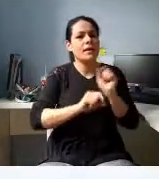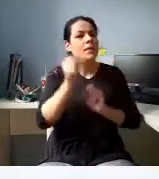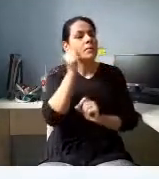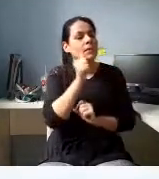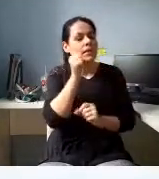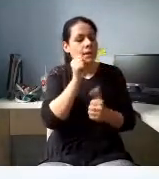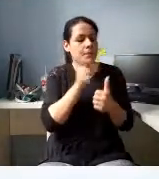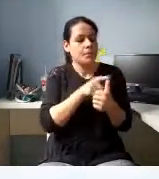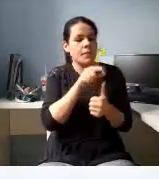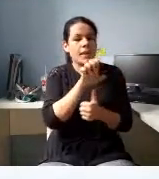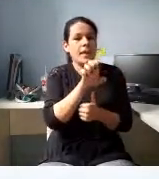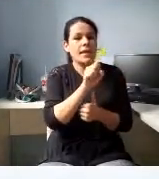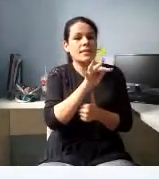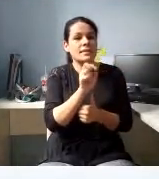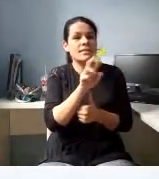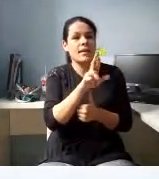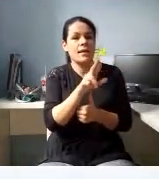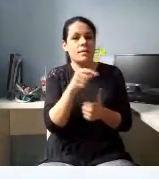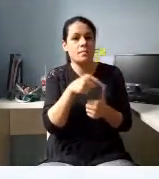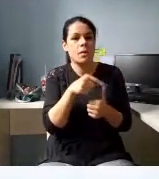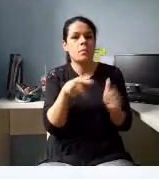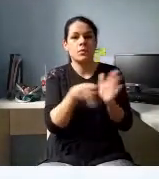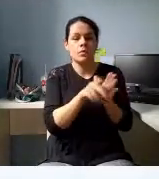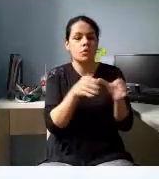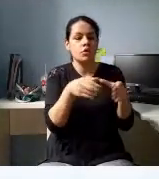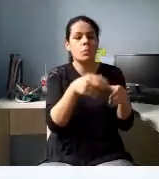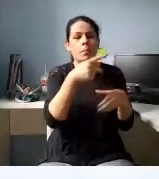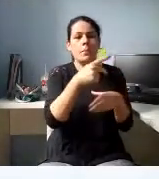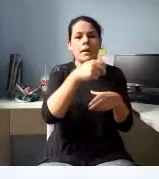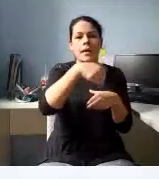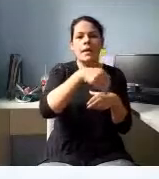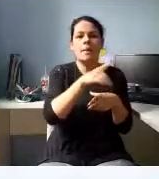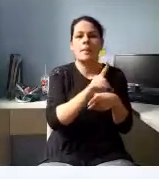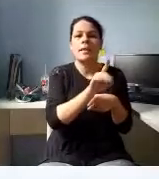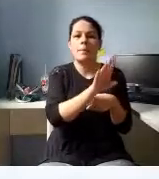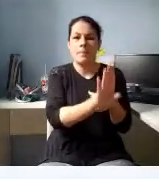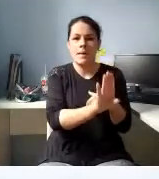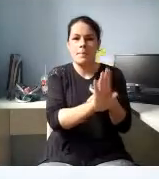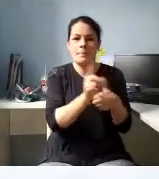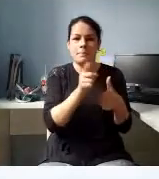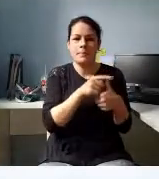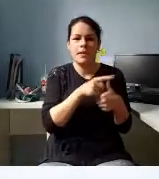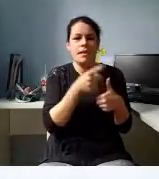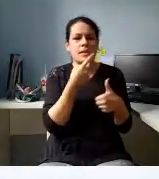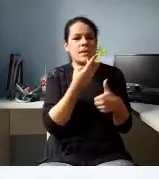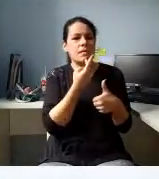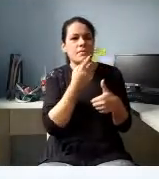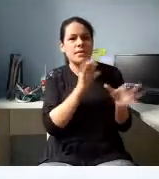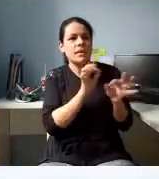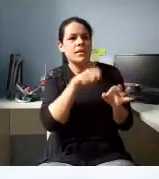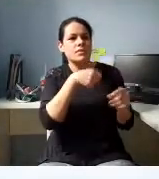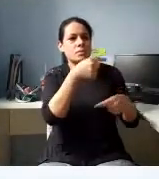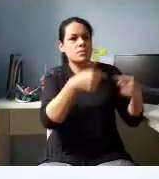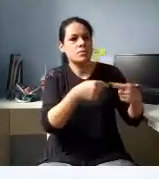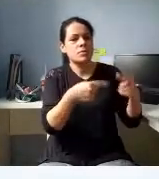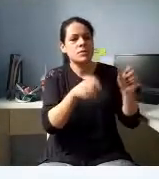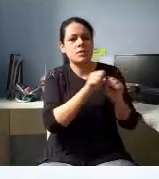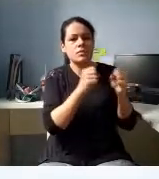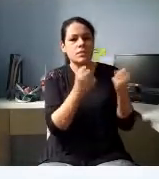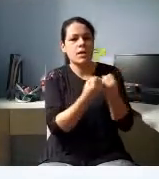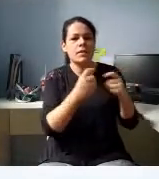que é do PMDB, e a gente não fala aqui sobre as disputas do Senado.